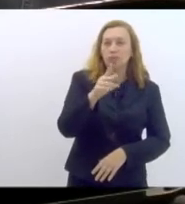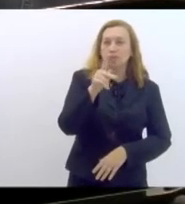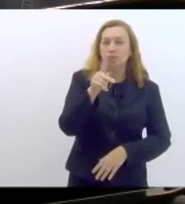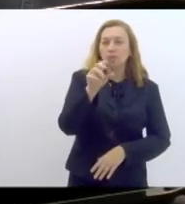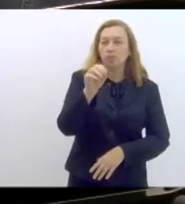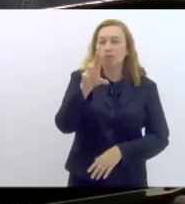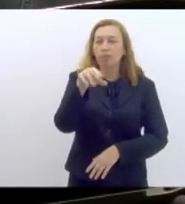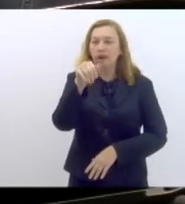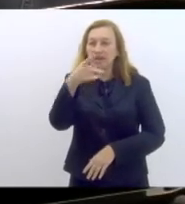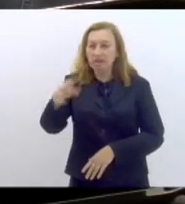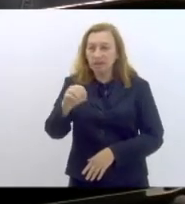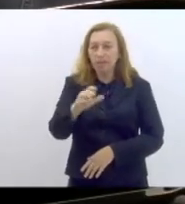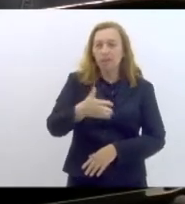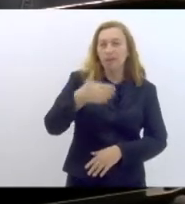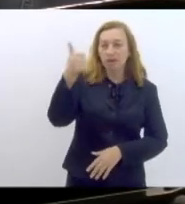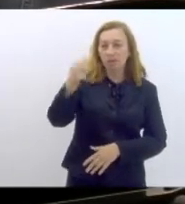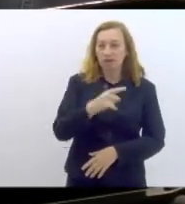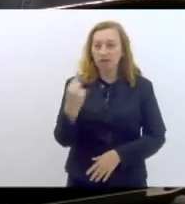ali. Tá?